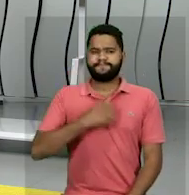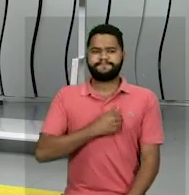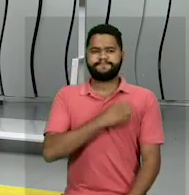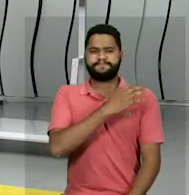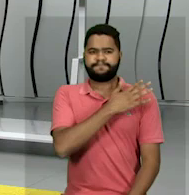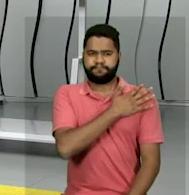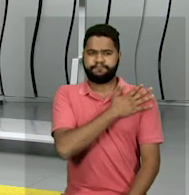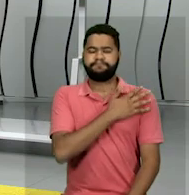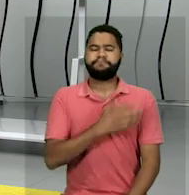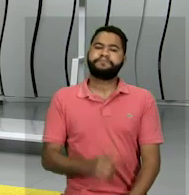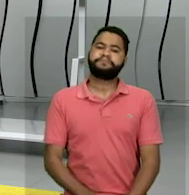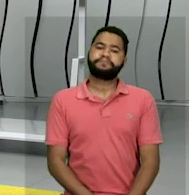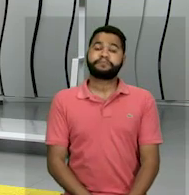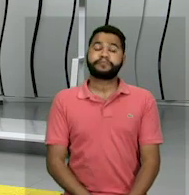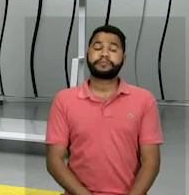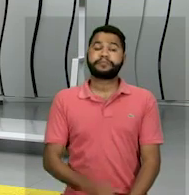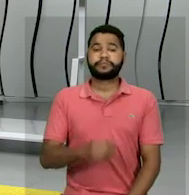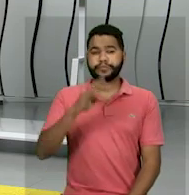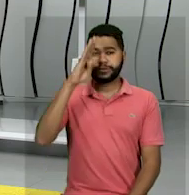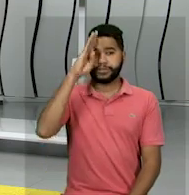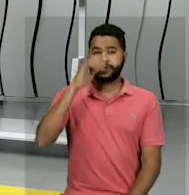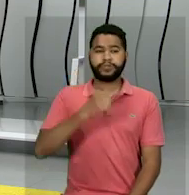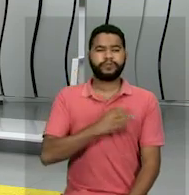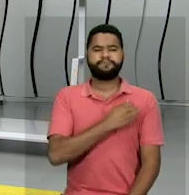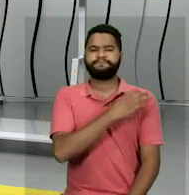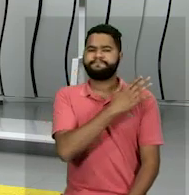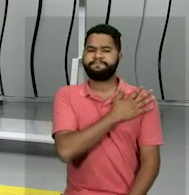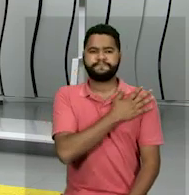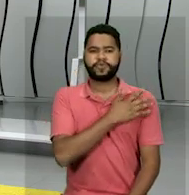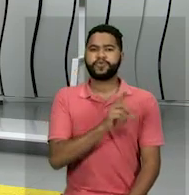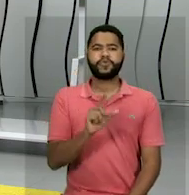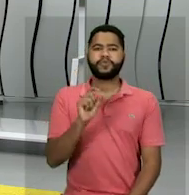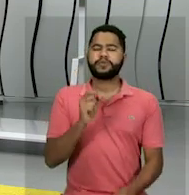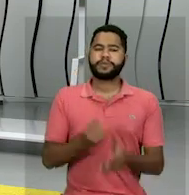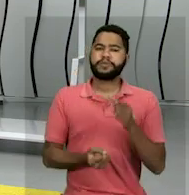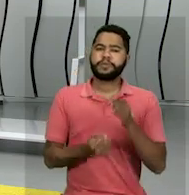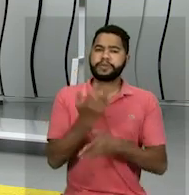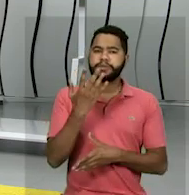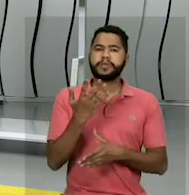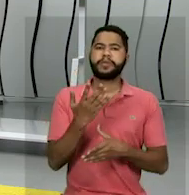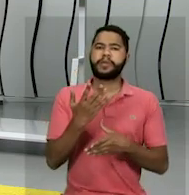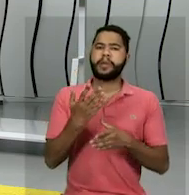Novo, né? Essa ditadura em que ele vai criar